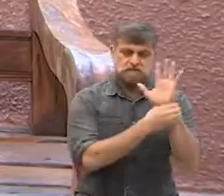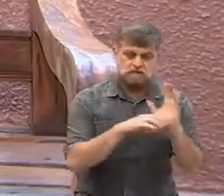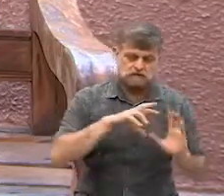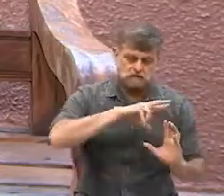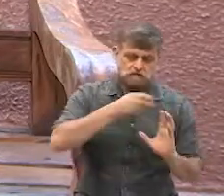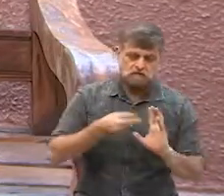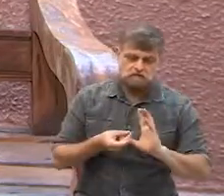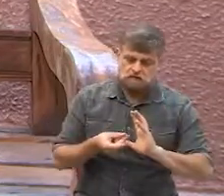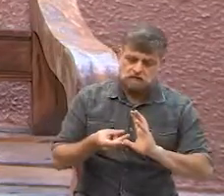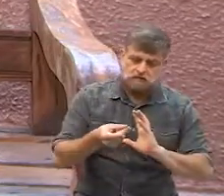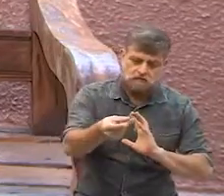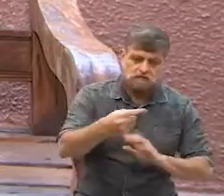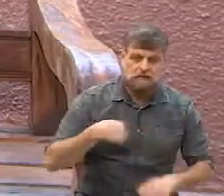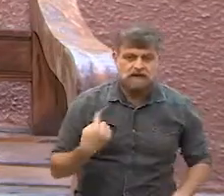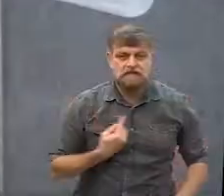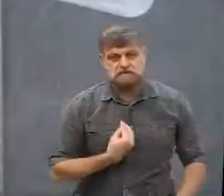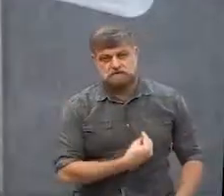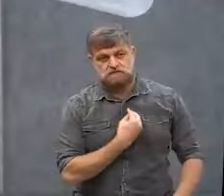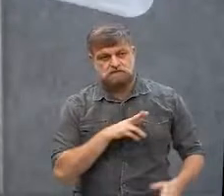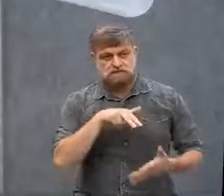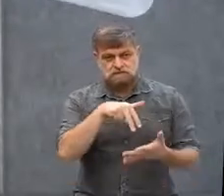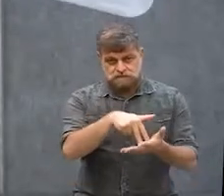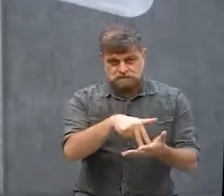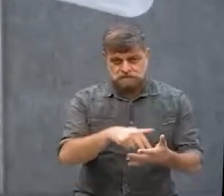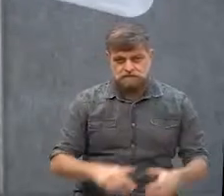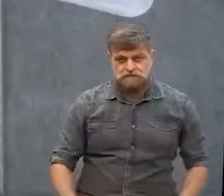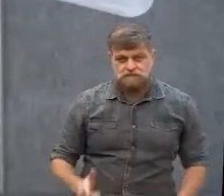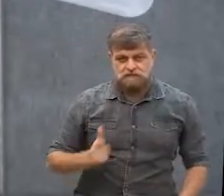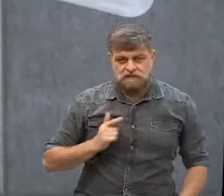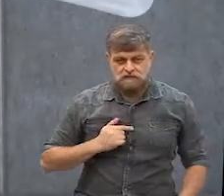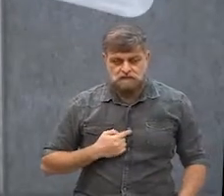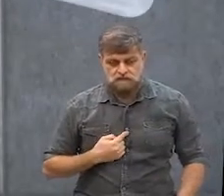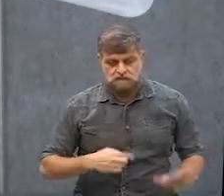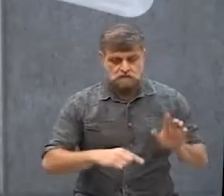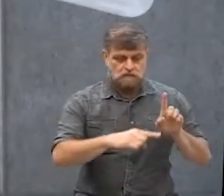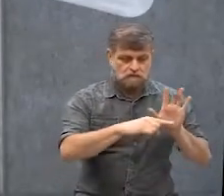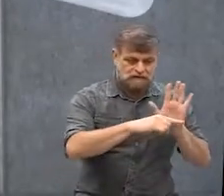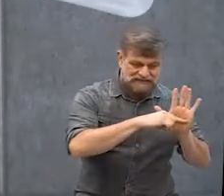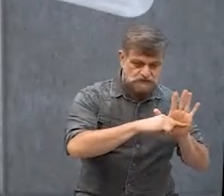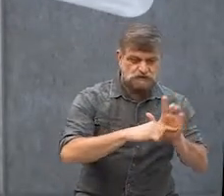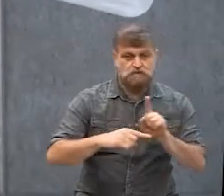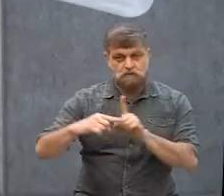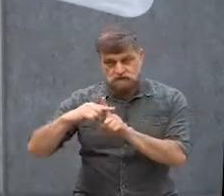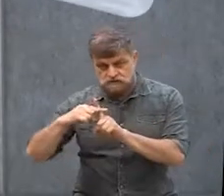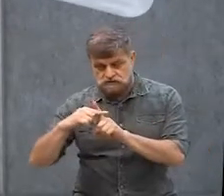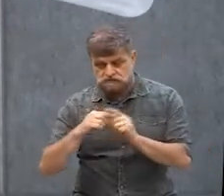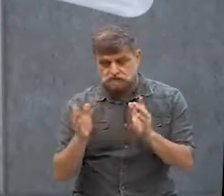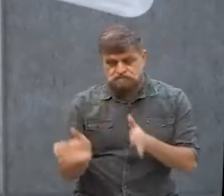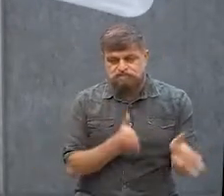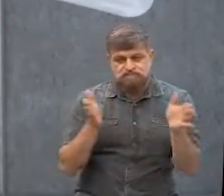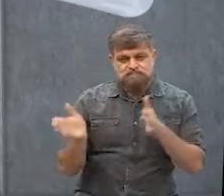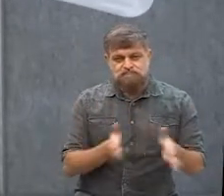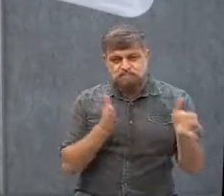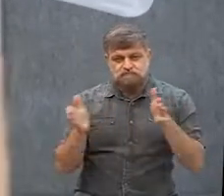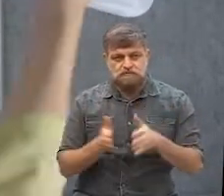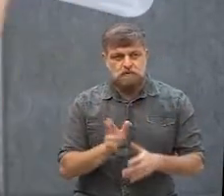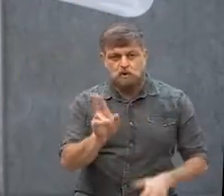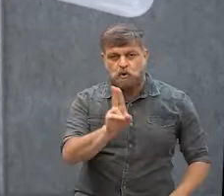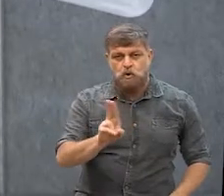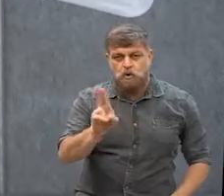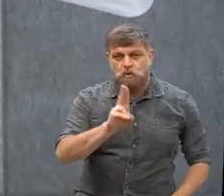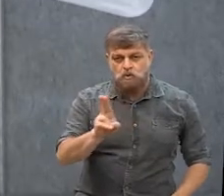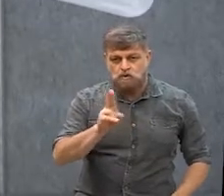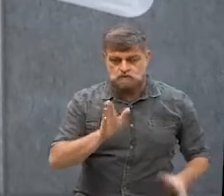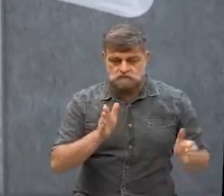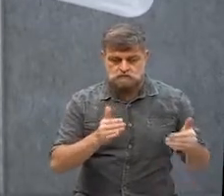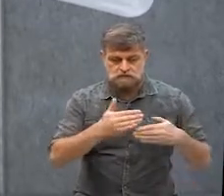mais viável da gente viver. Com os prós e contras a respeito do processo produtivo, o uso e o